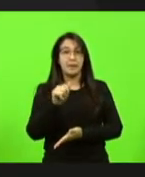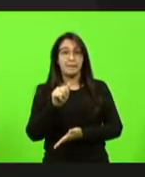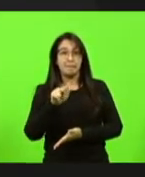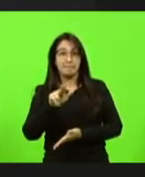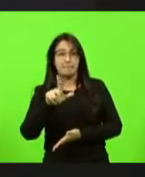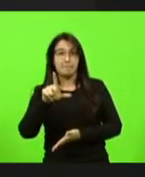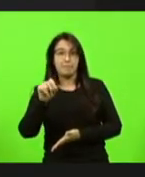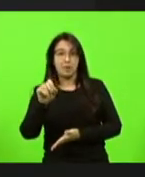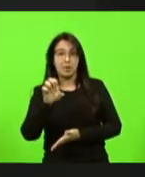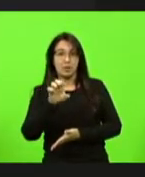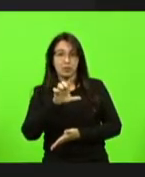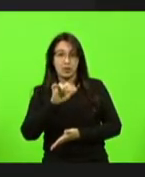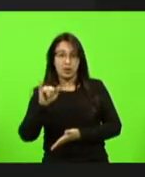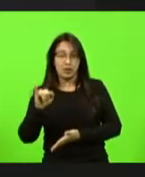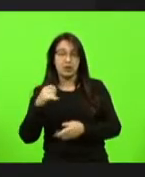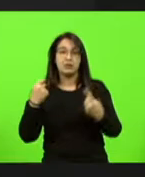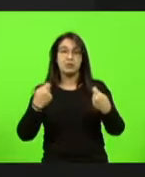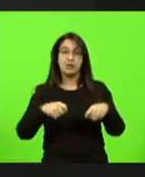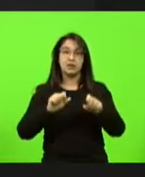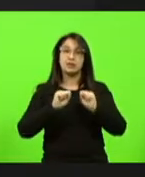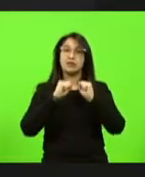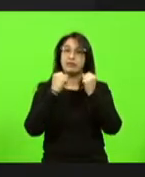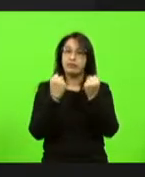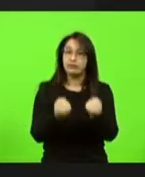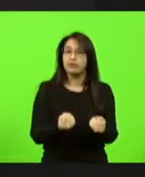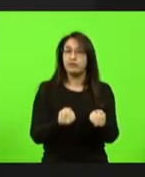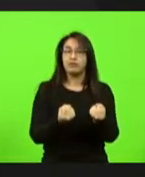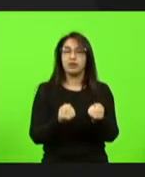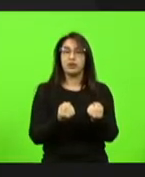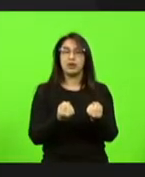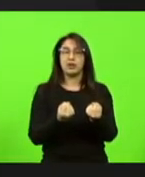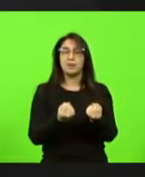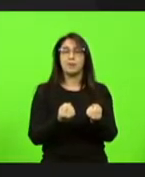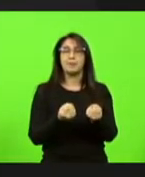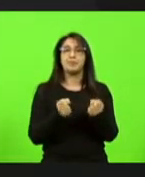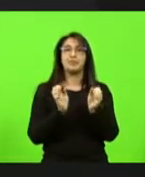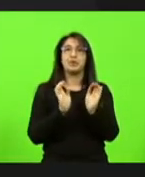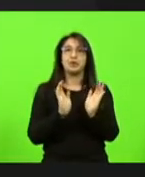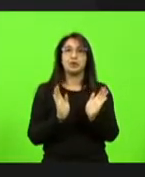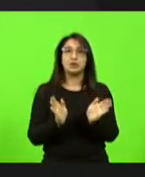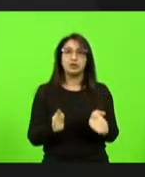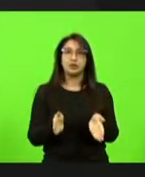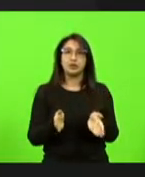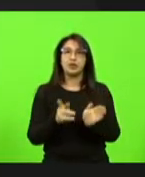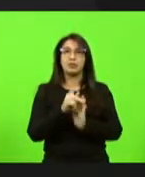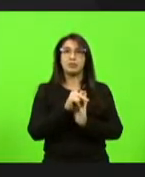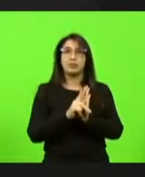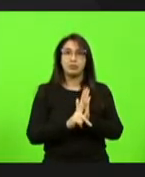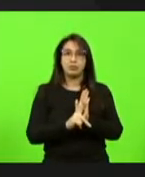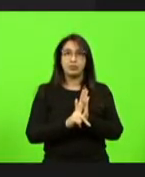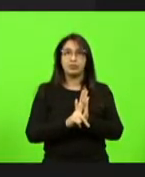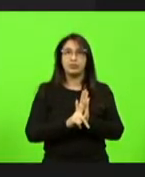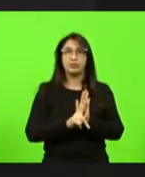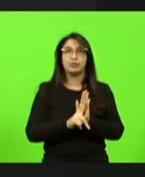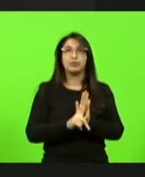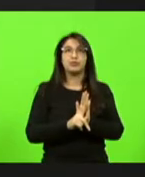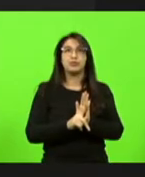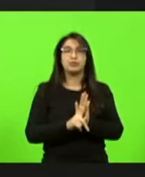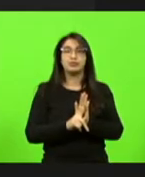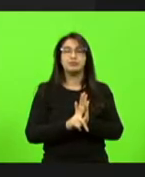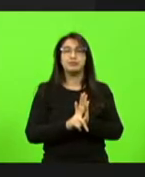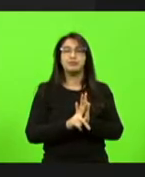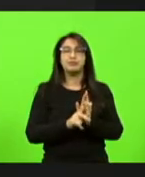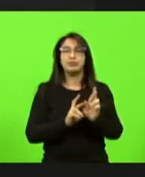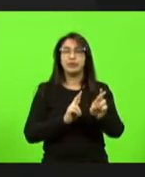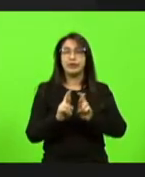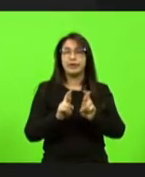defendido amplo e restrito, porque quando passa projetos que estão relacionados a outros